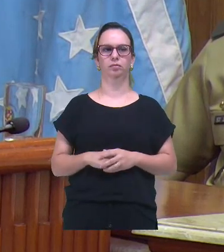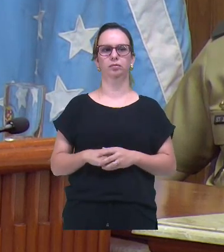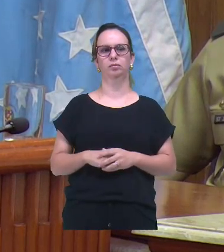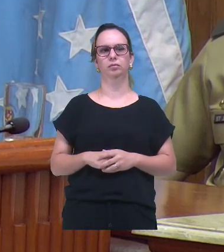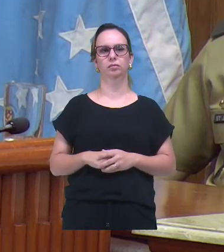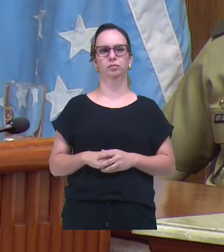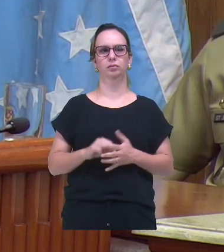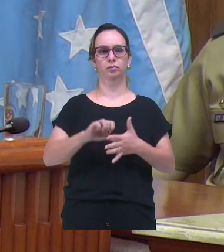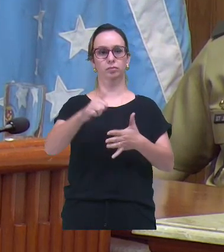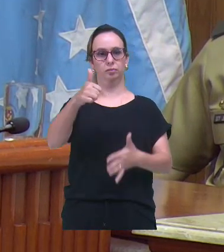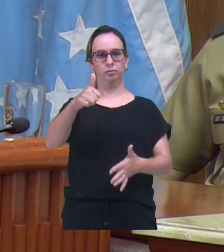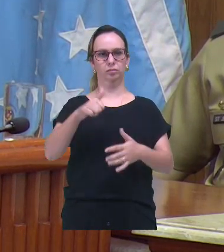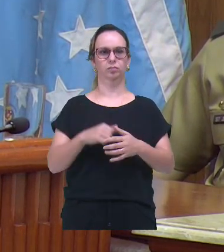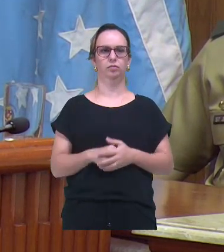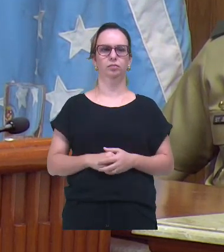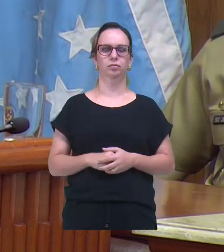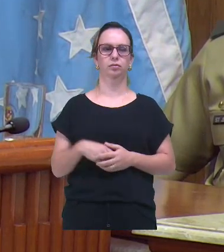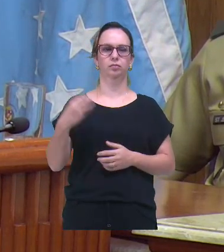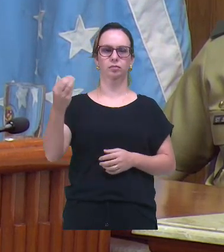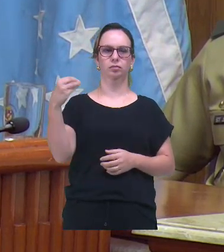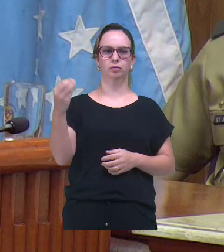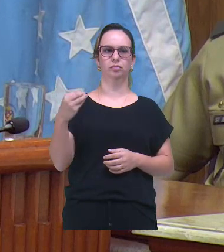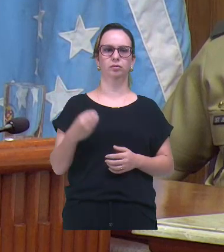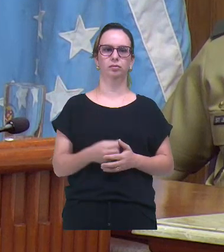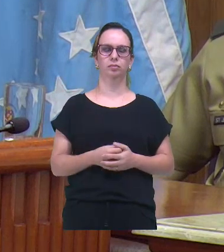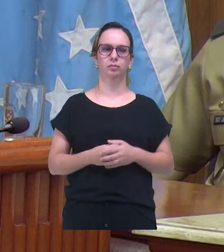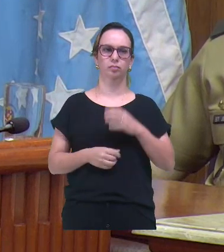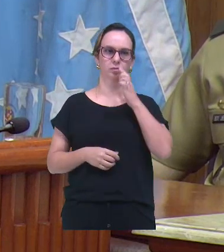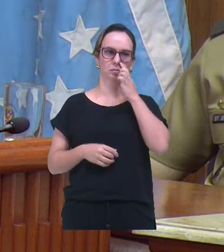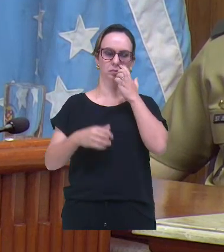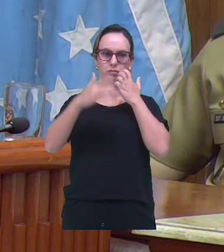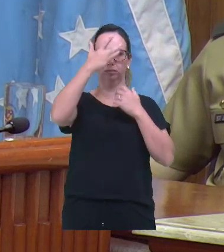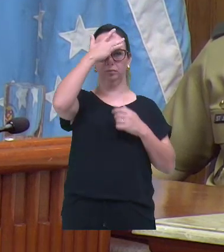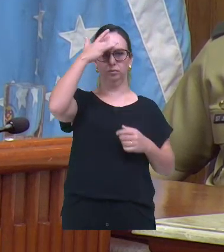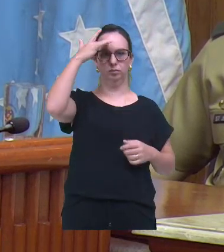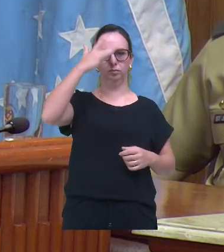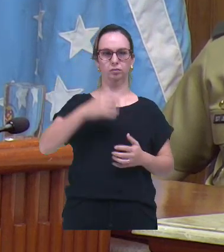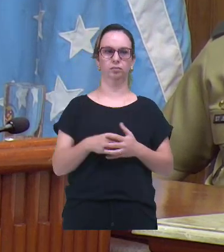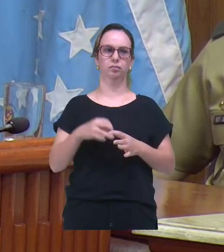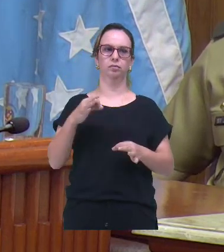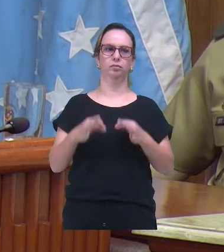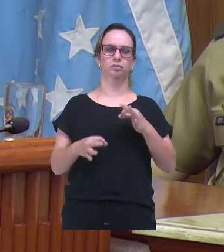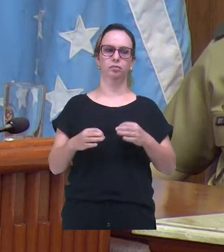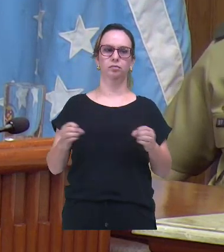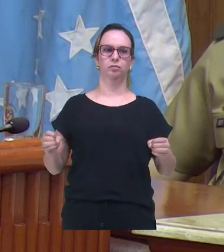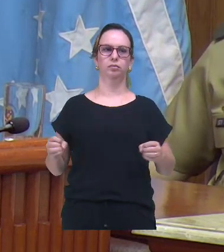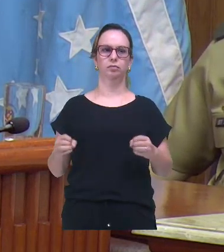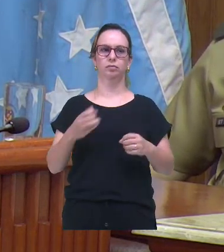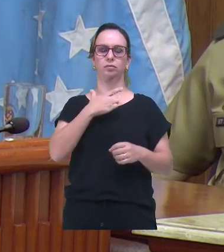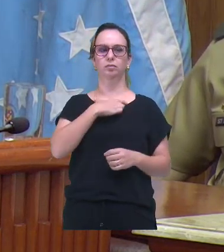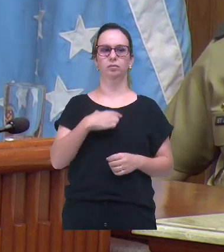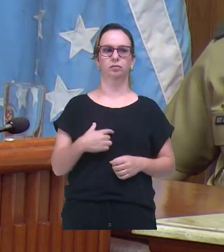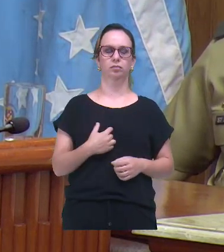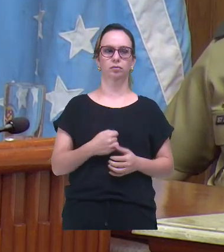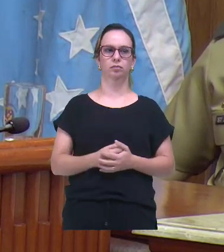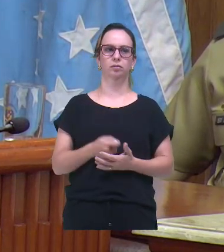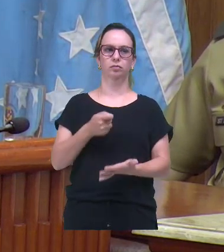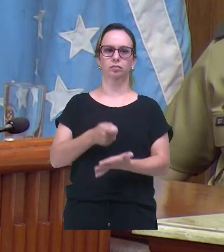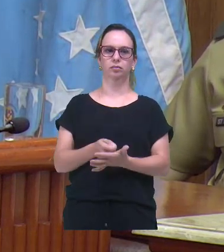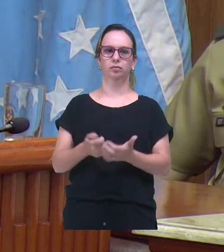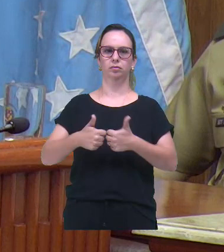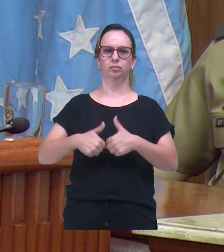parentesco. Quando o agraciado se tratar de pessoa jurídica, a medalha deverá ser entregue ao proprietário,